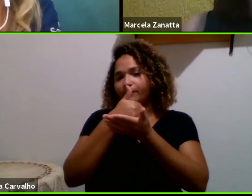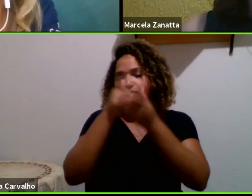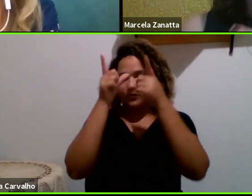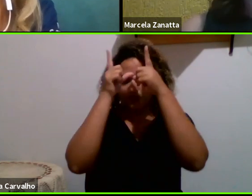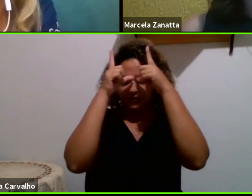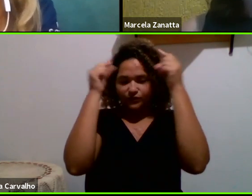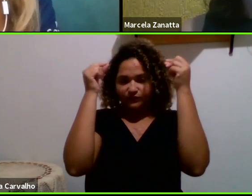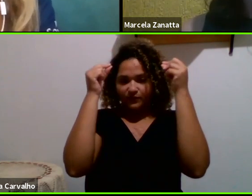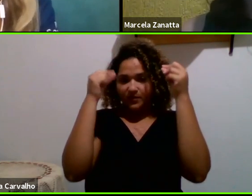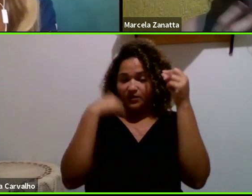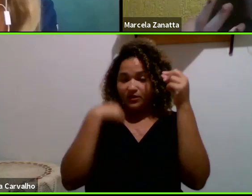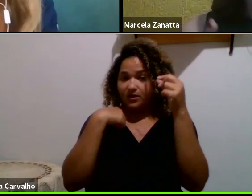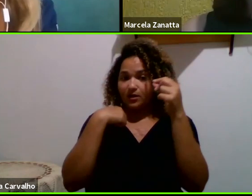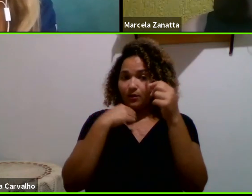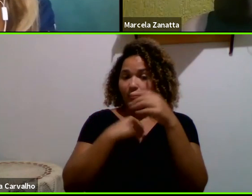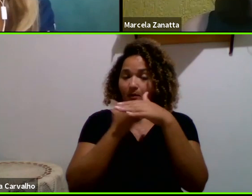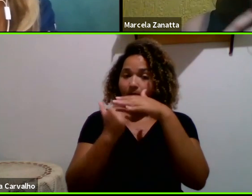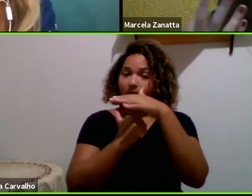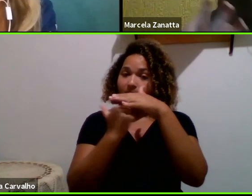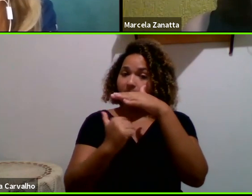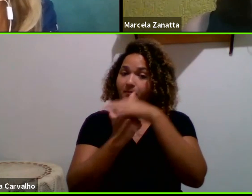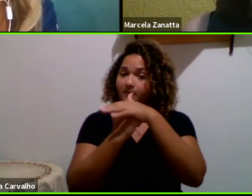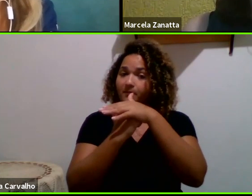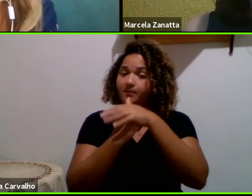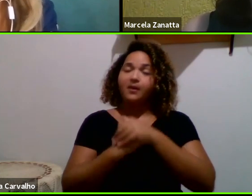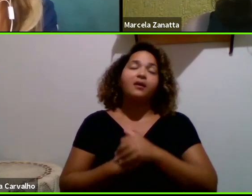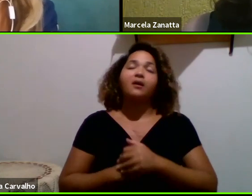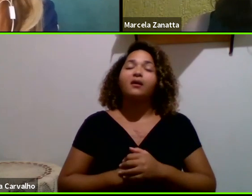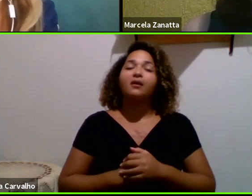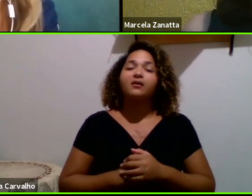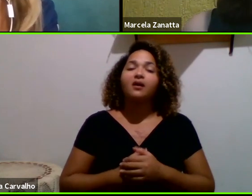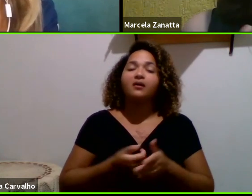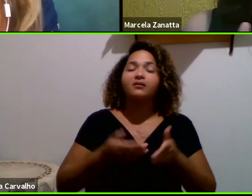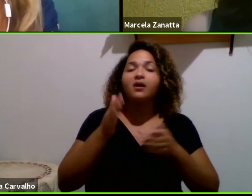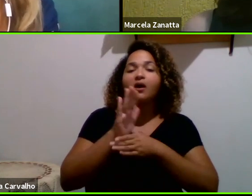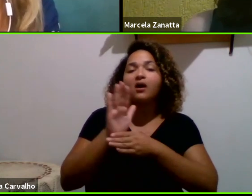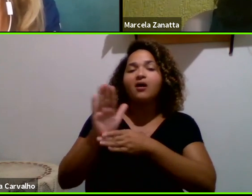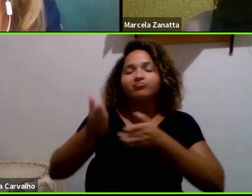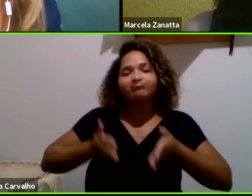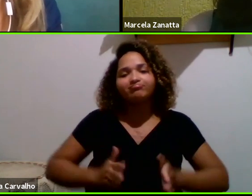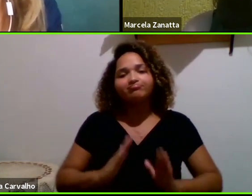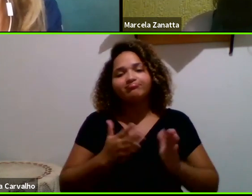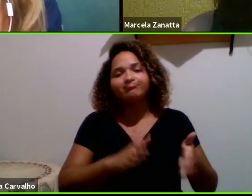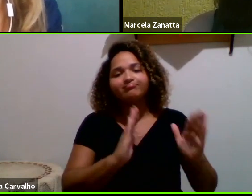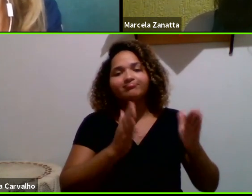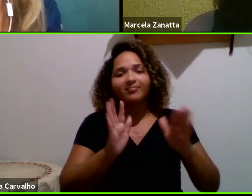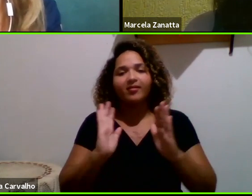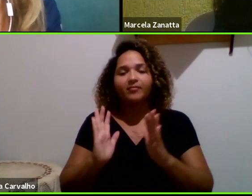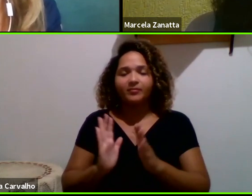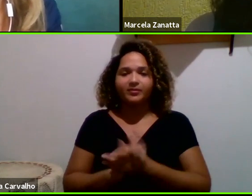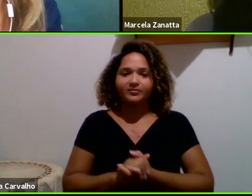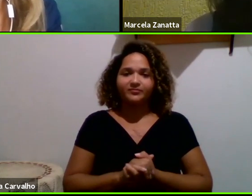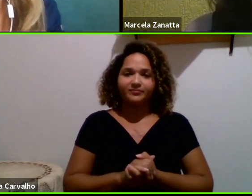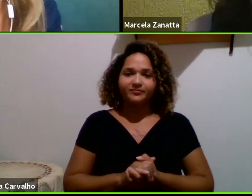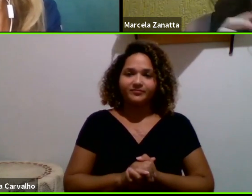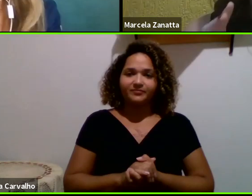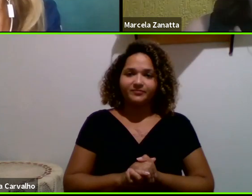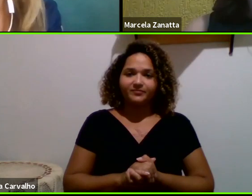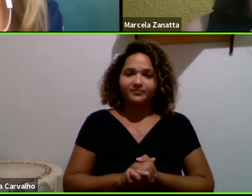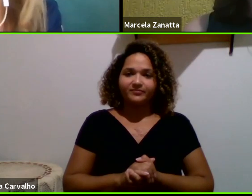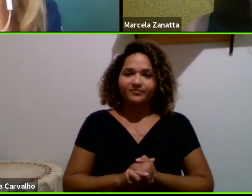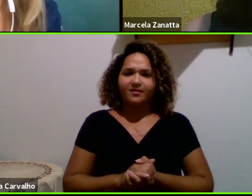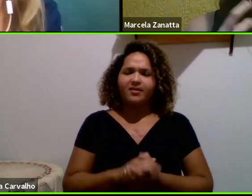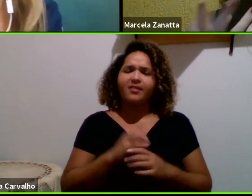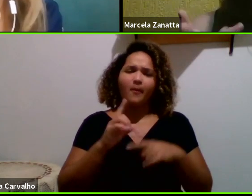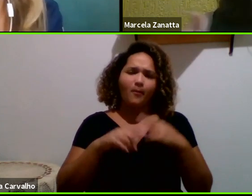clínica, na verdade, a gente atende pré-natal e atende pré-parto e partos domiciliares também, as meninas vão deixar para mim o nosso Insta aí no chat, depois quem